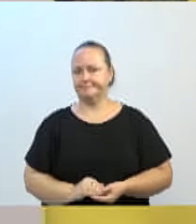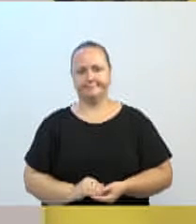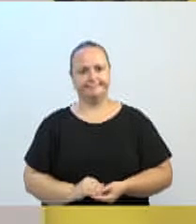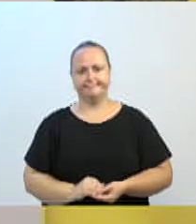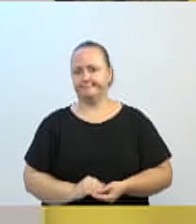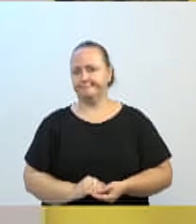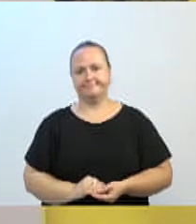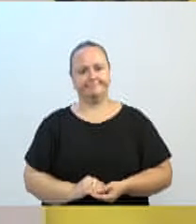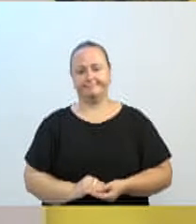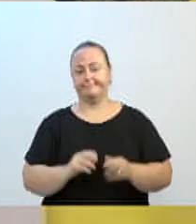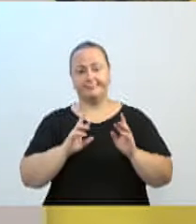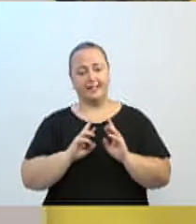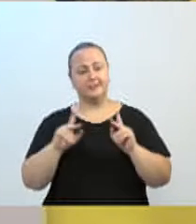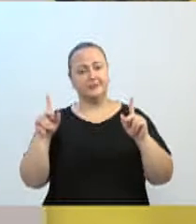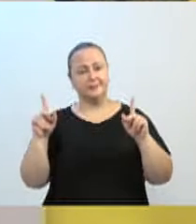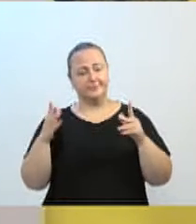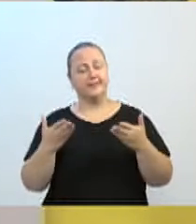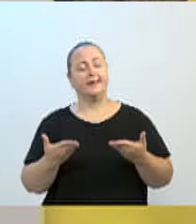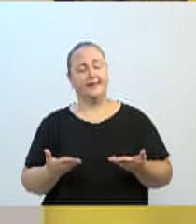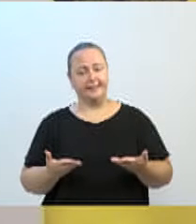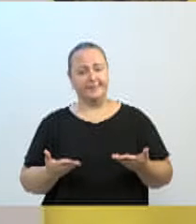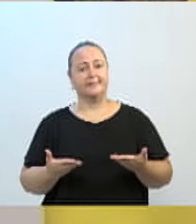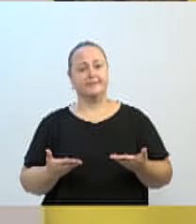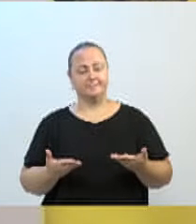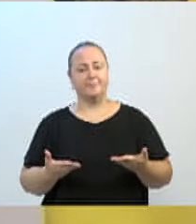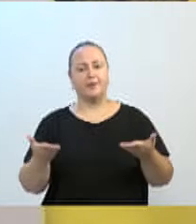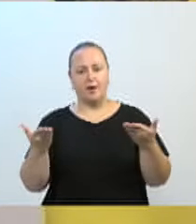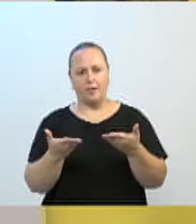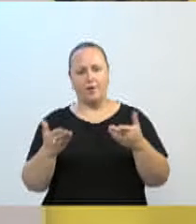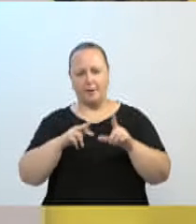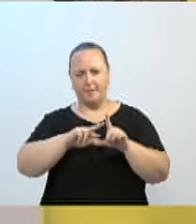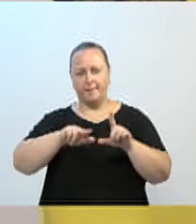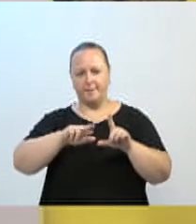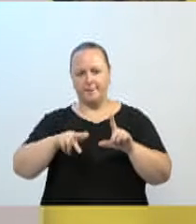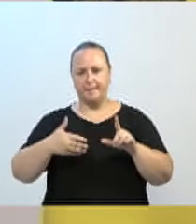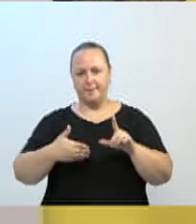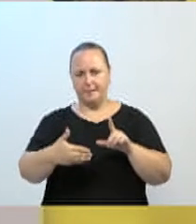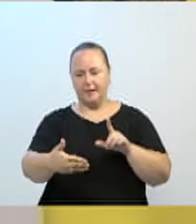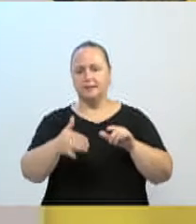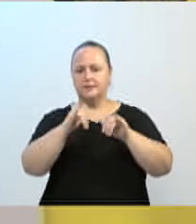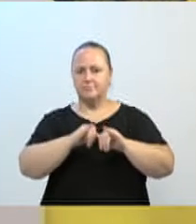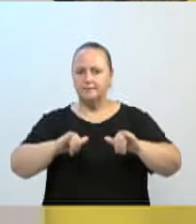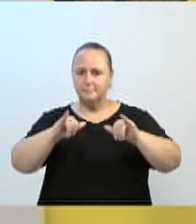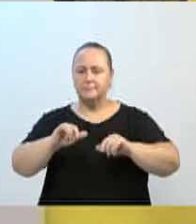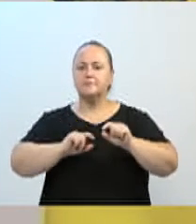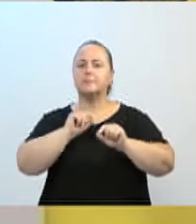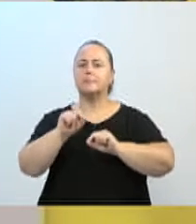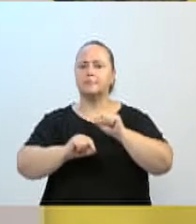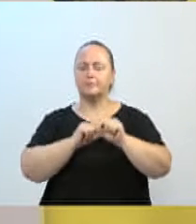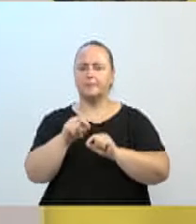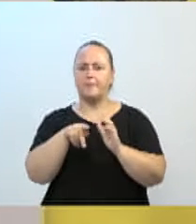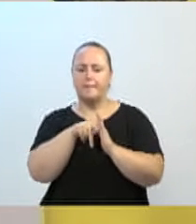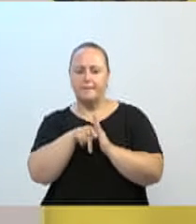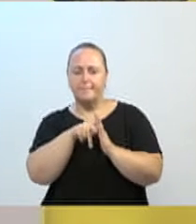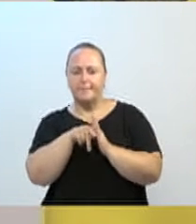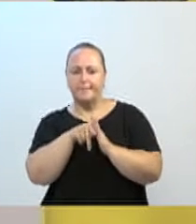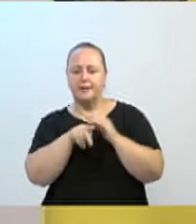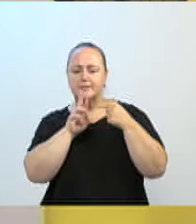ocorreu. Em notícia publicada pela mídia local na última semana, divulgou um estudo cujo resultado